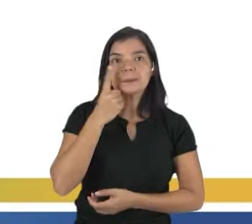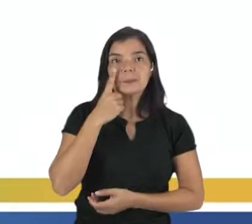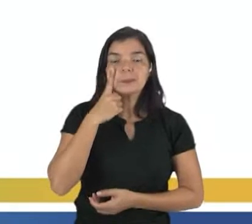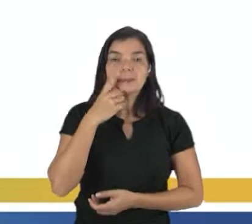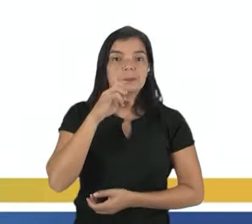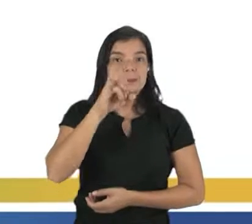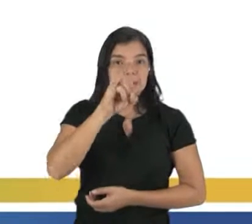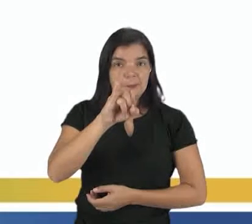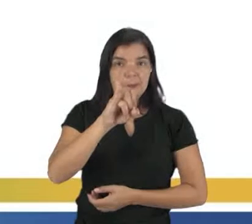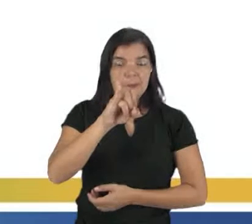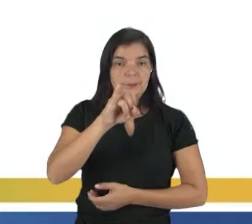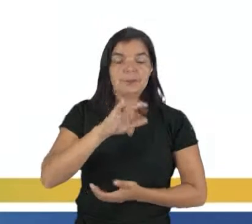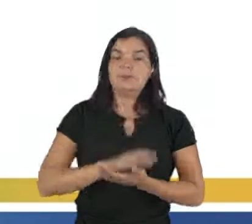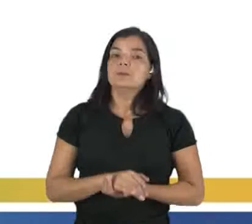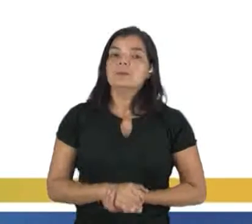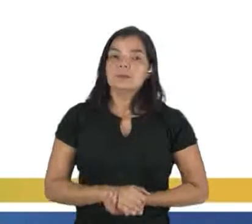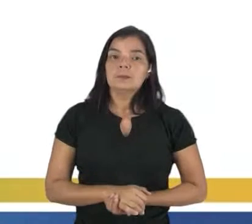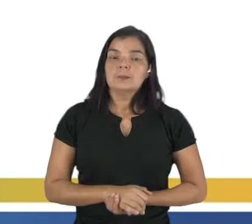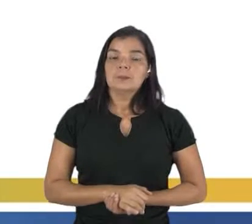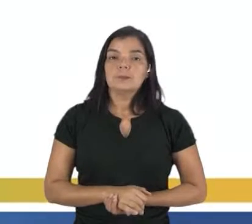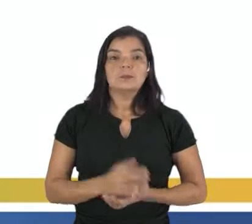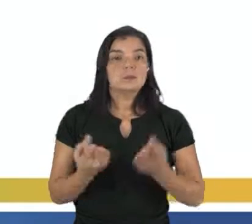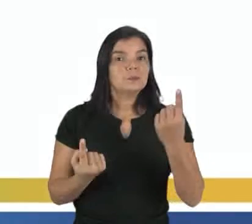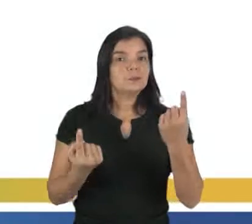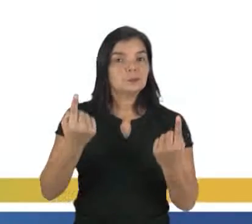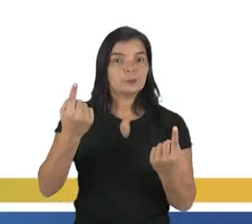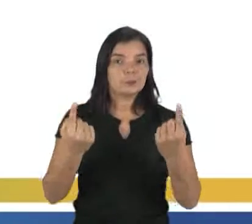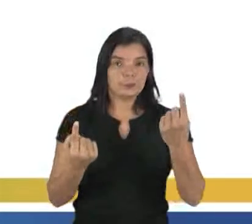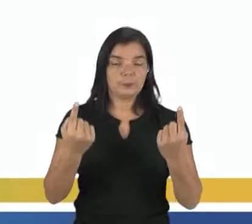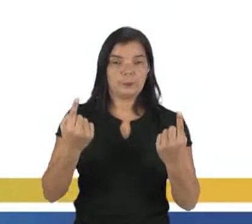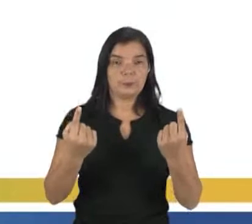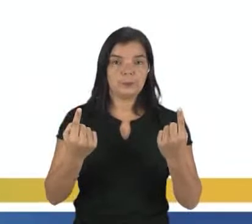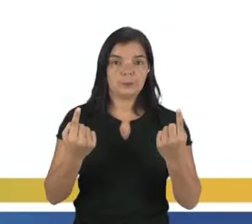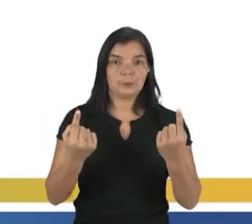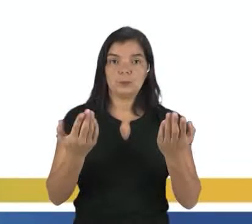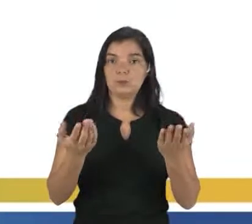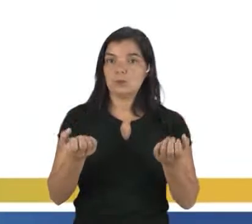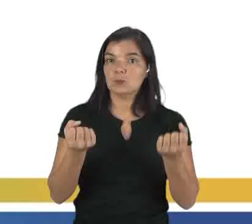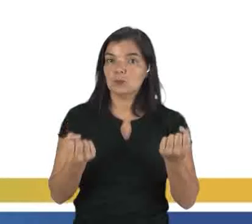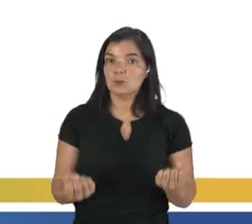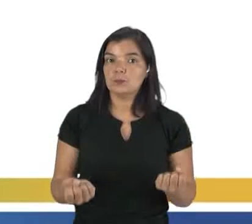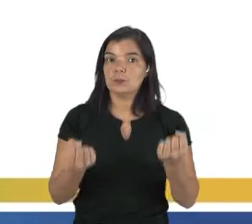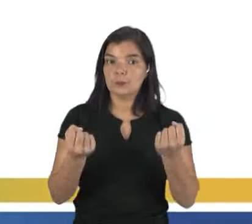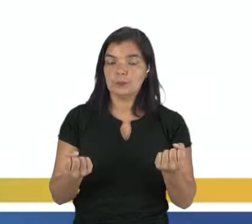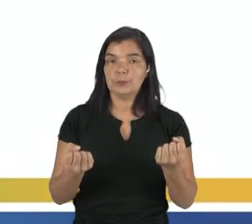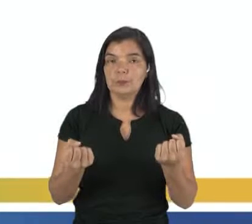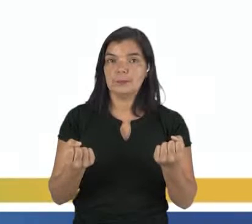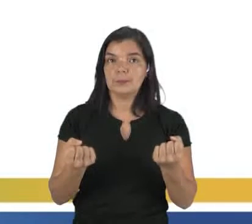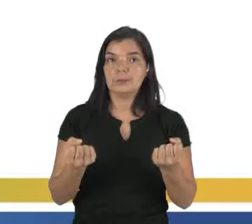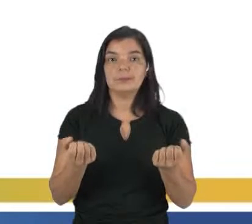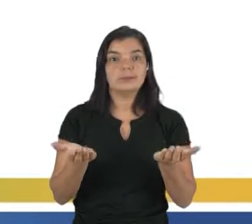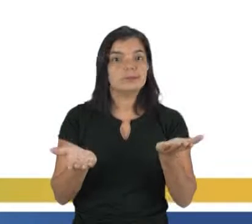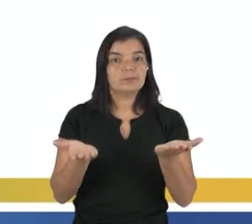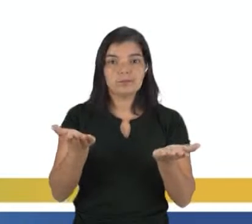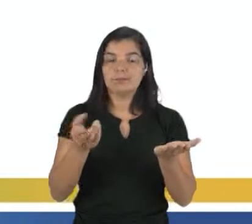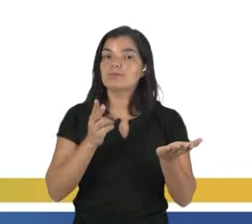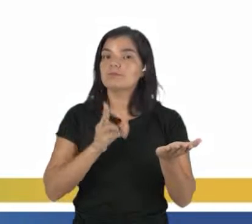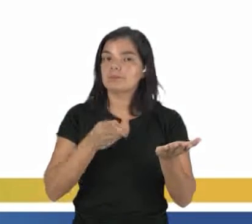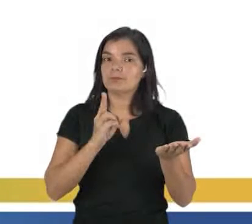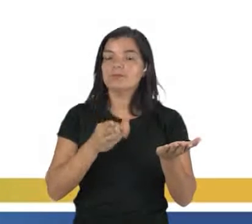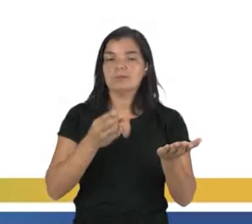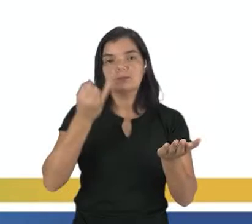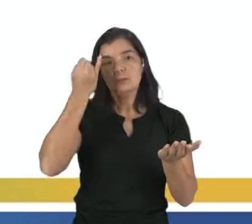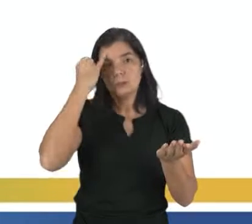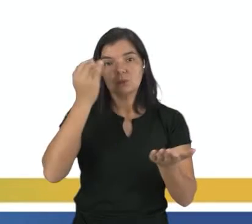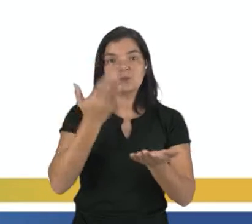se eu tirar Em ambos os lados o mesmo peso a balança se mantém que lembrarem